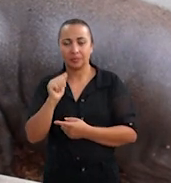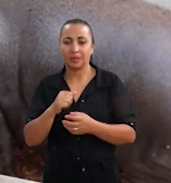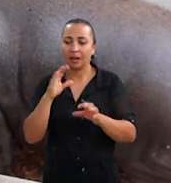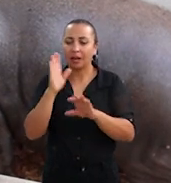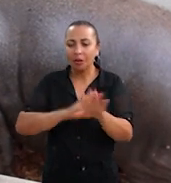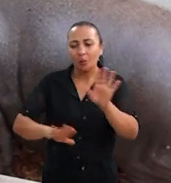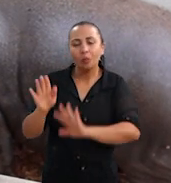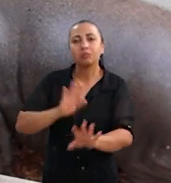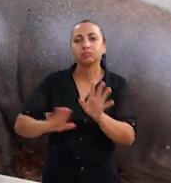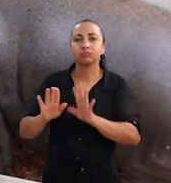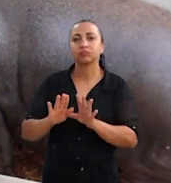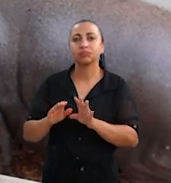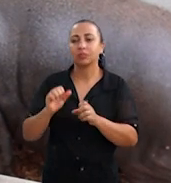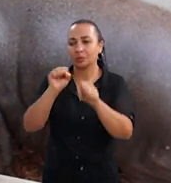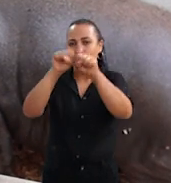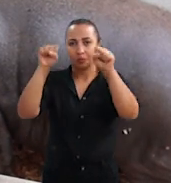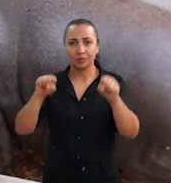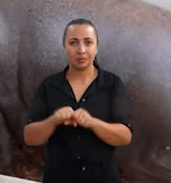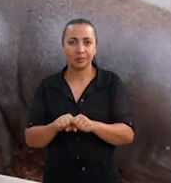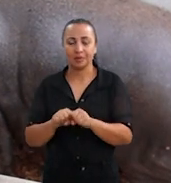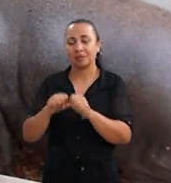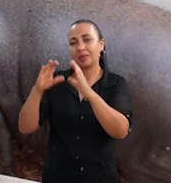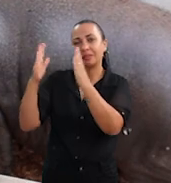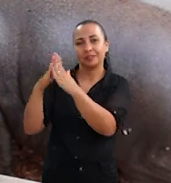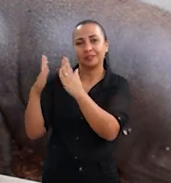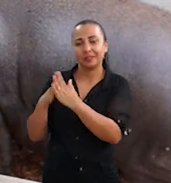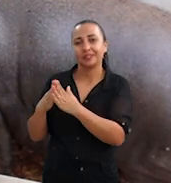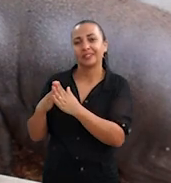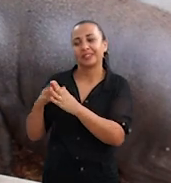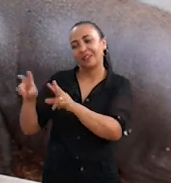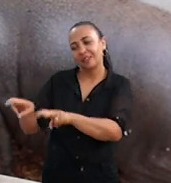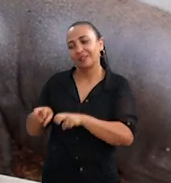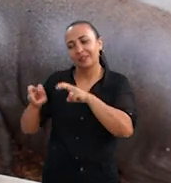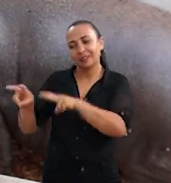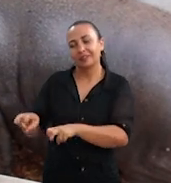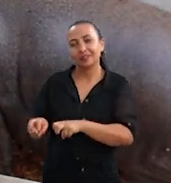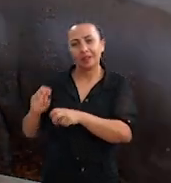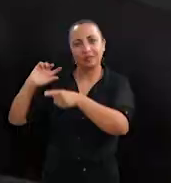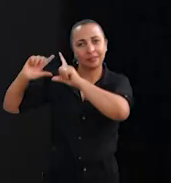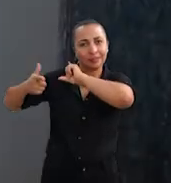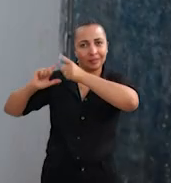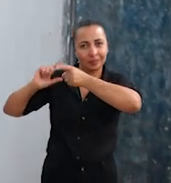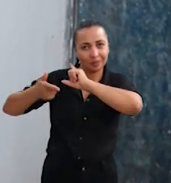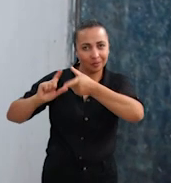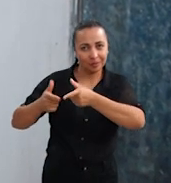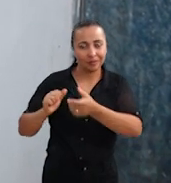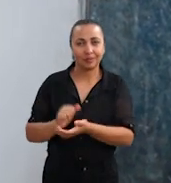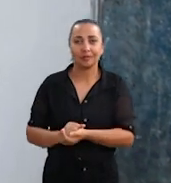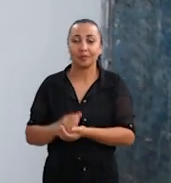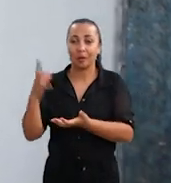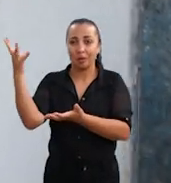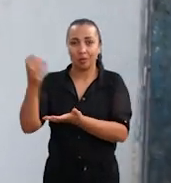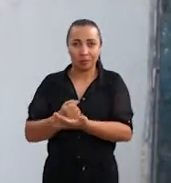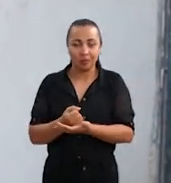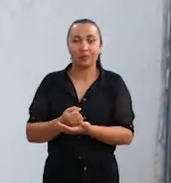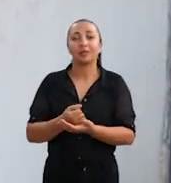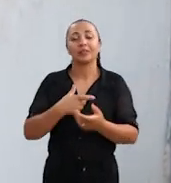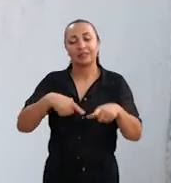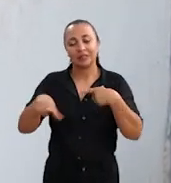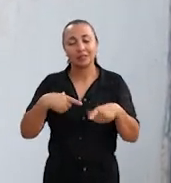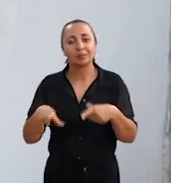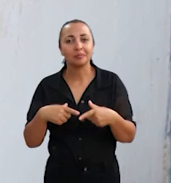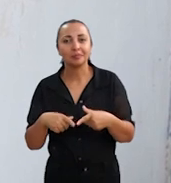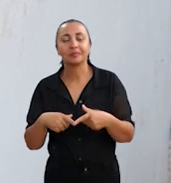sistema tradicional, né? O colonial ou caipira, aí vai dar preferência como queiram chamar. E esse animal ele é trabalhado